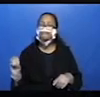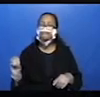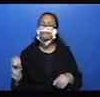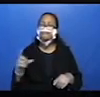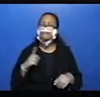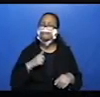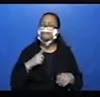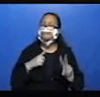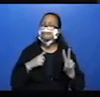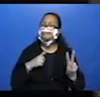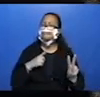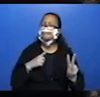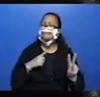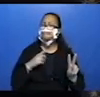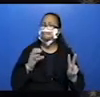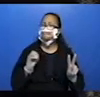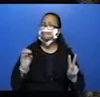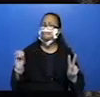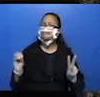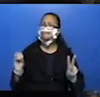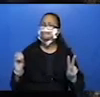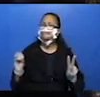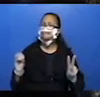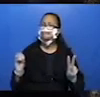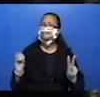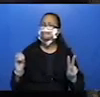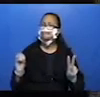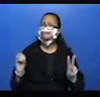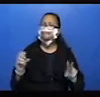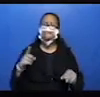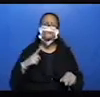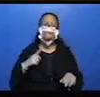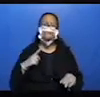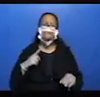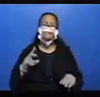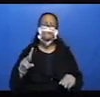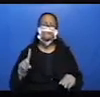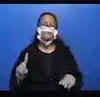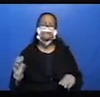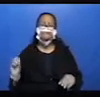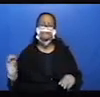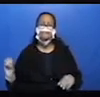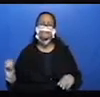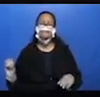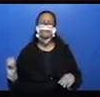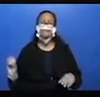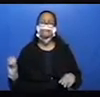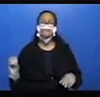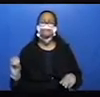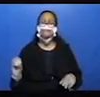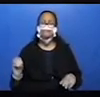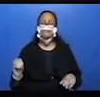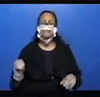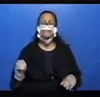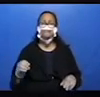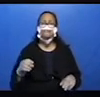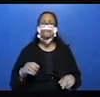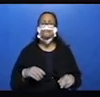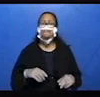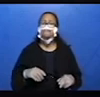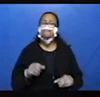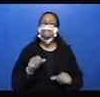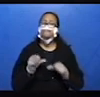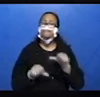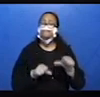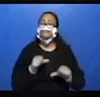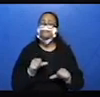2 zeros no final, quer dizer que aqui é 100. Muito bem, vamos analisar. Aqui é o contrário. 100 vezes